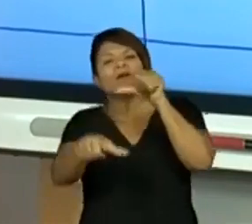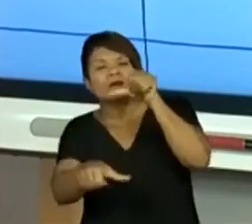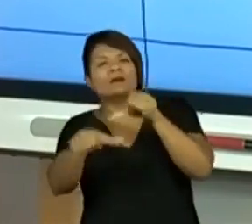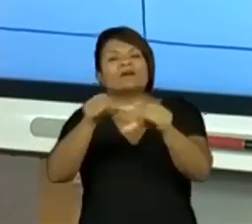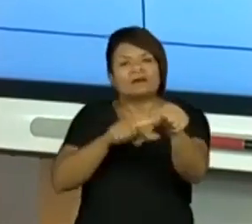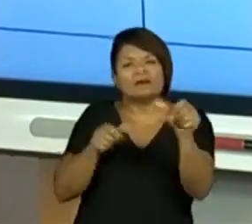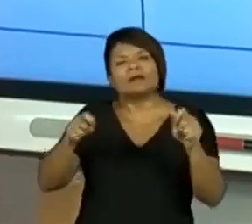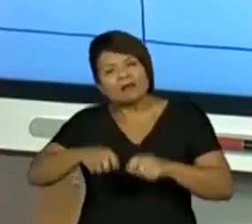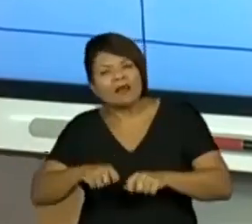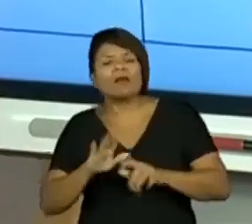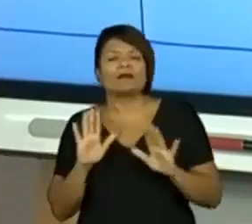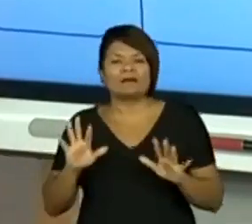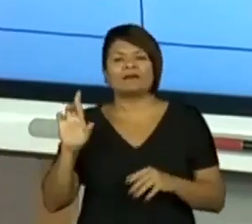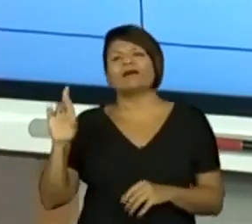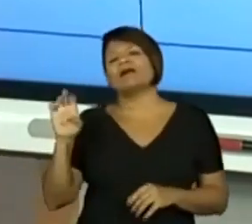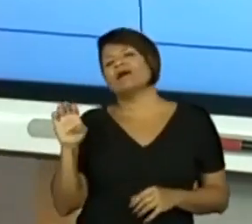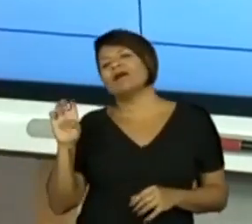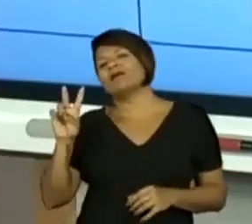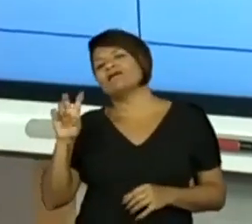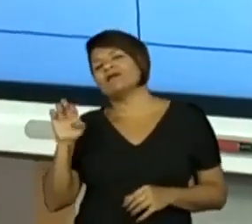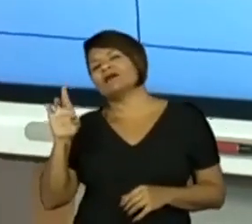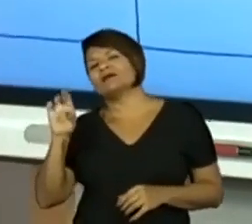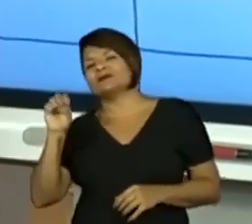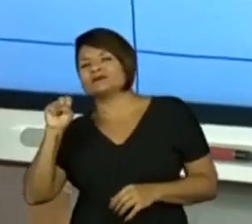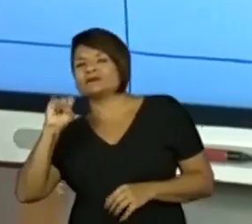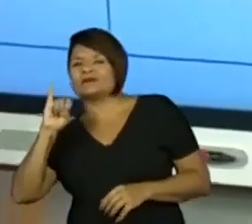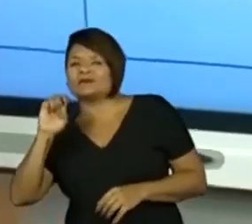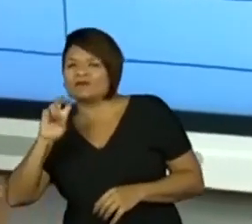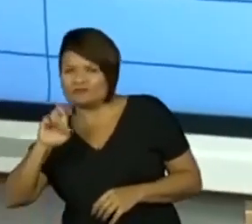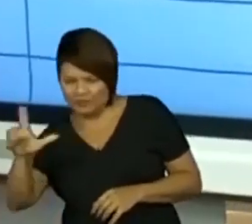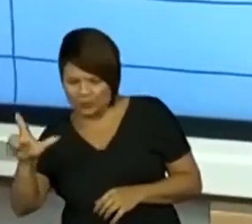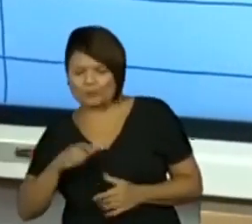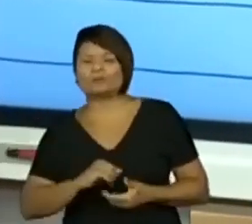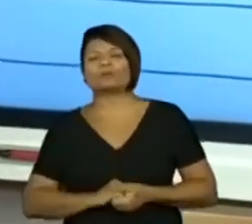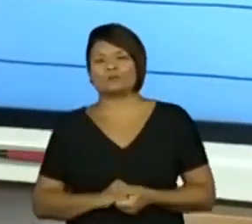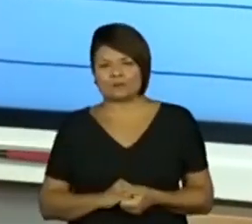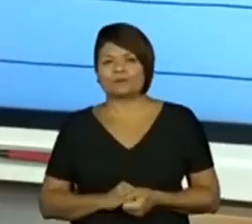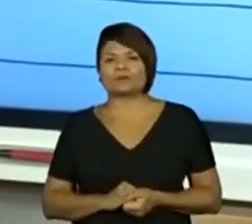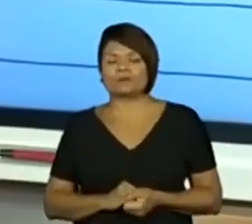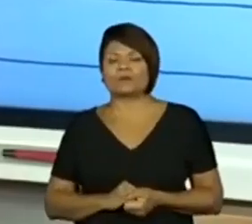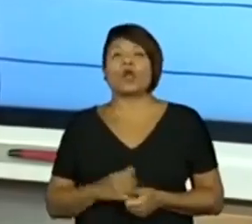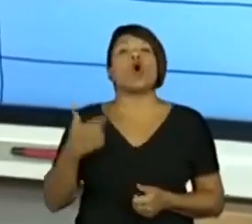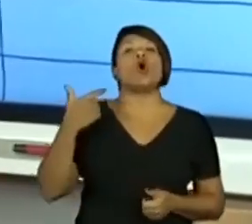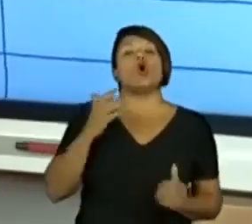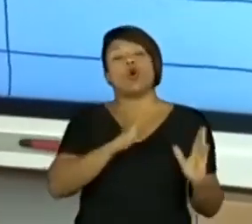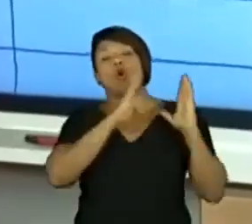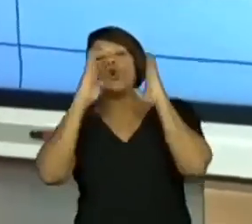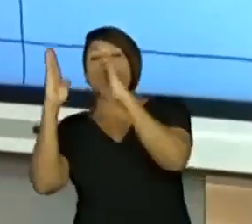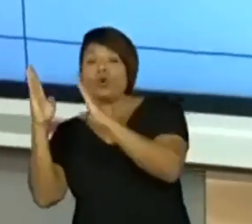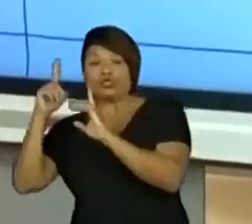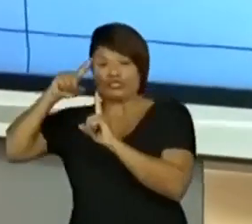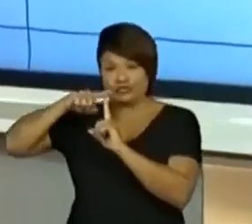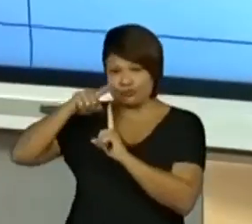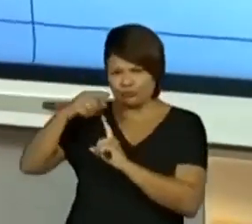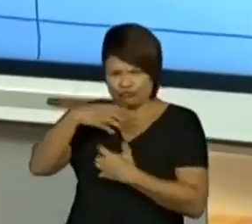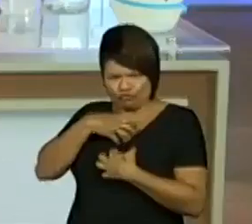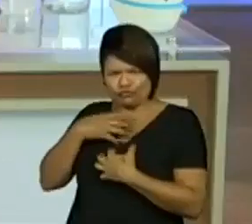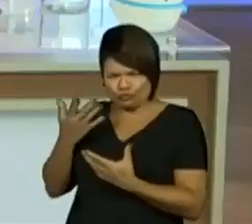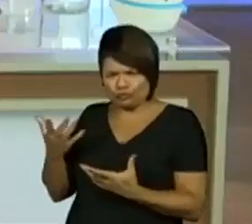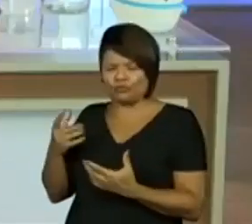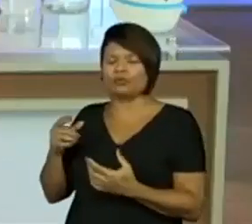reversíveis. Um outro tipo de transformação são as transformações